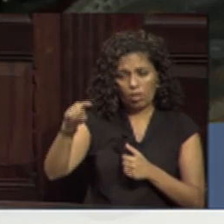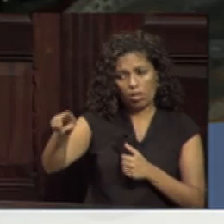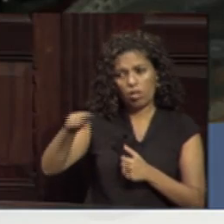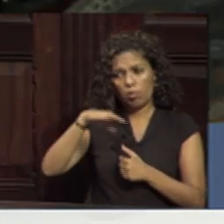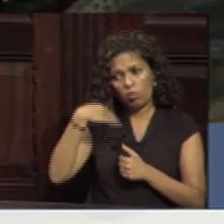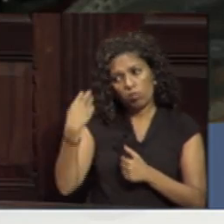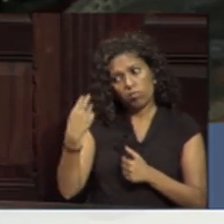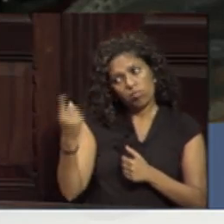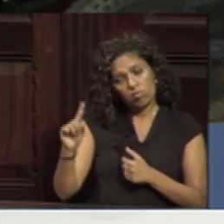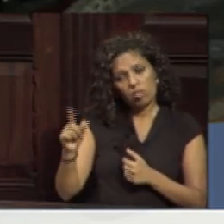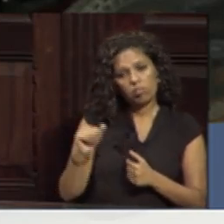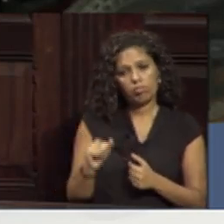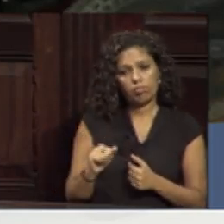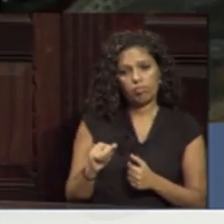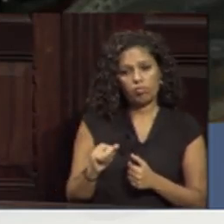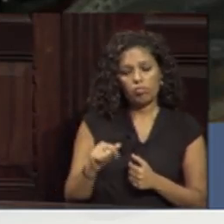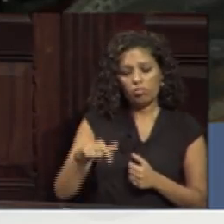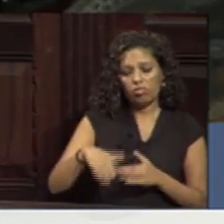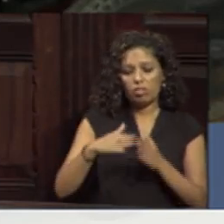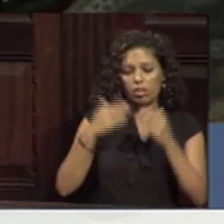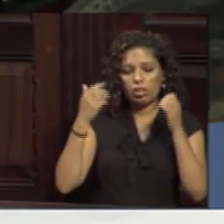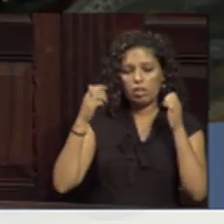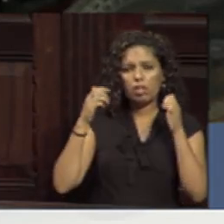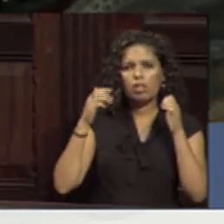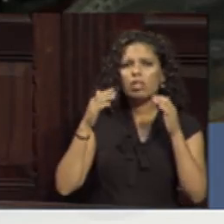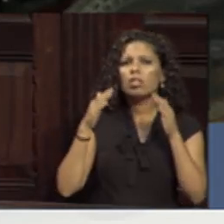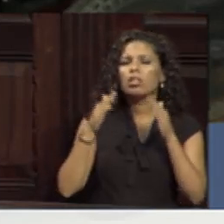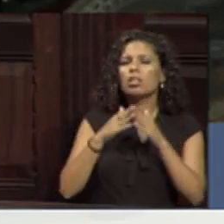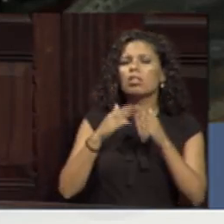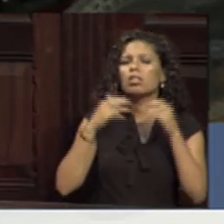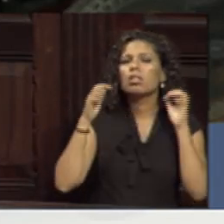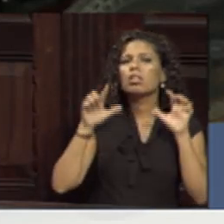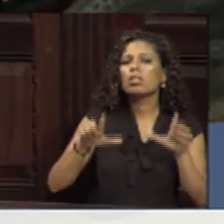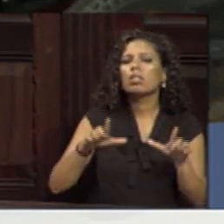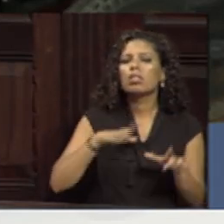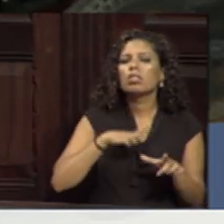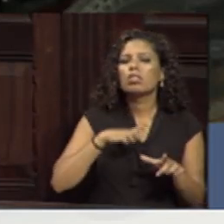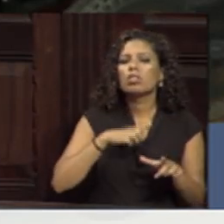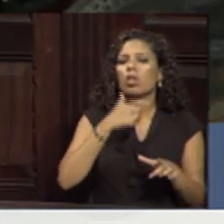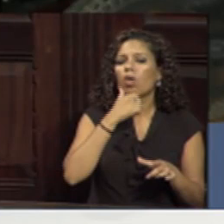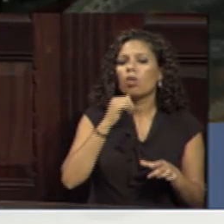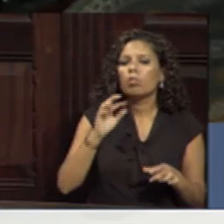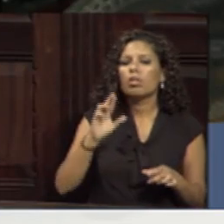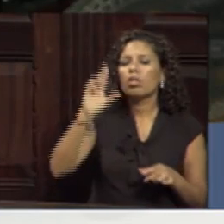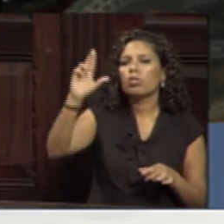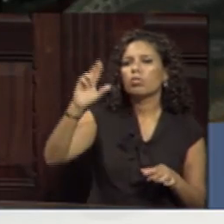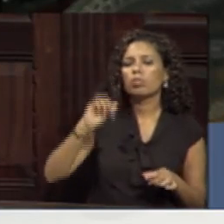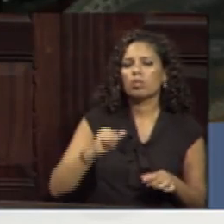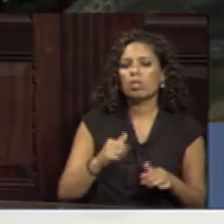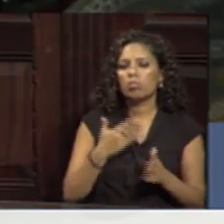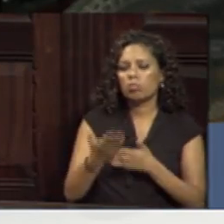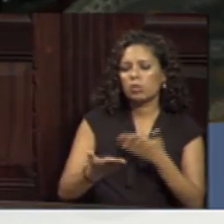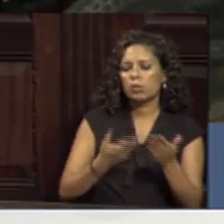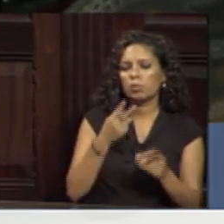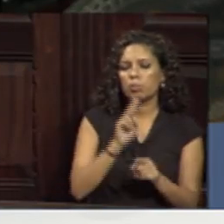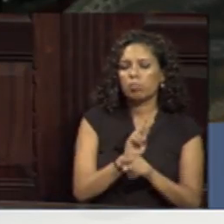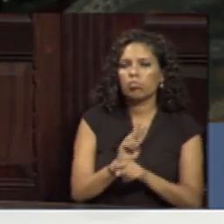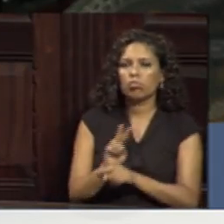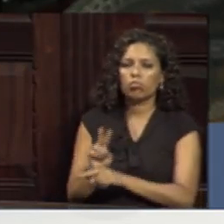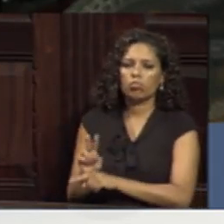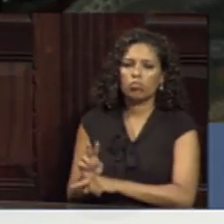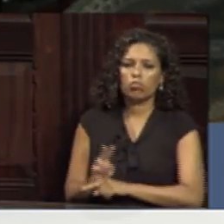que acho que o mais novo deve ter 60 anos. Cadê o concurso para repor? Cadê as instruções? Cadê